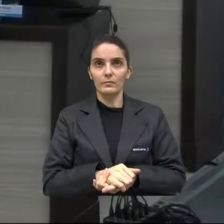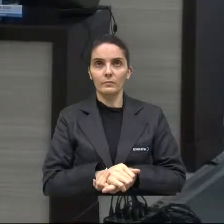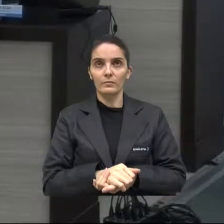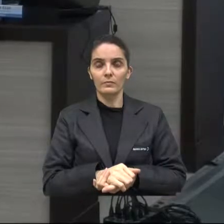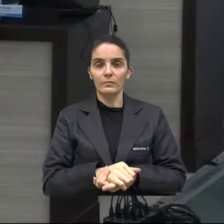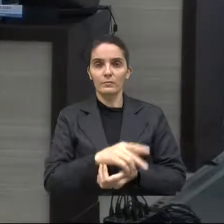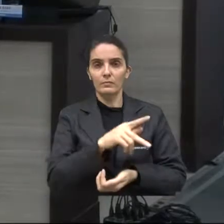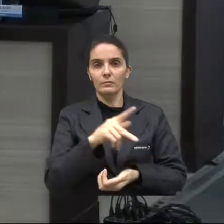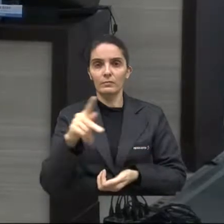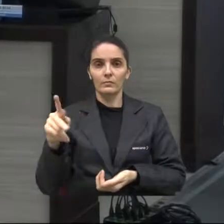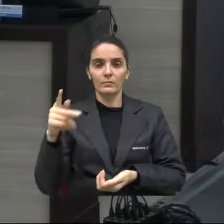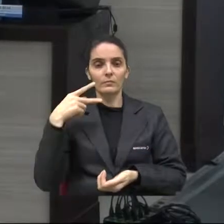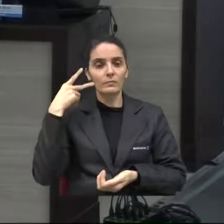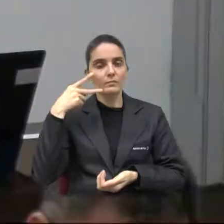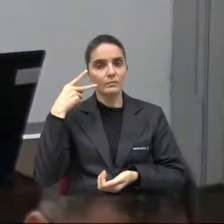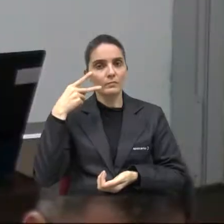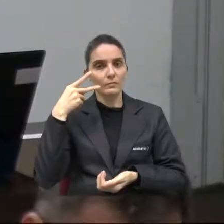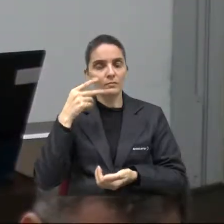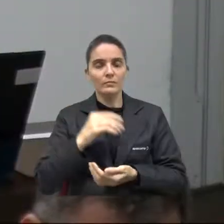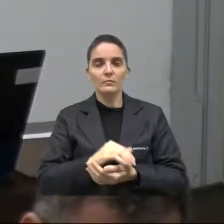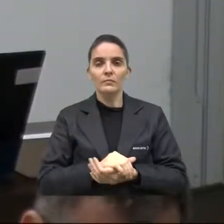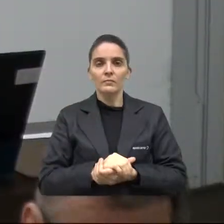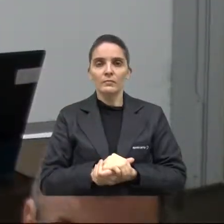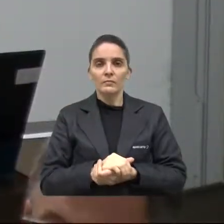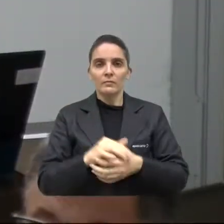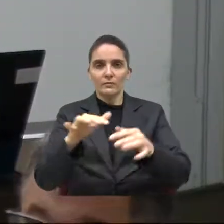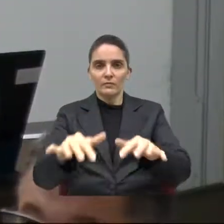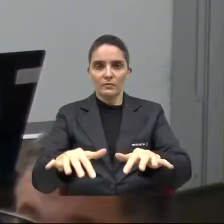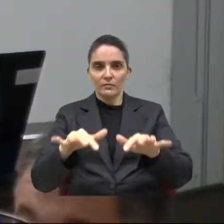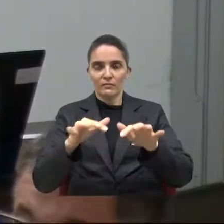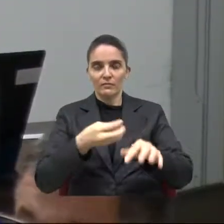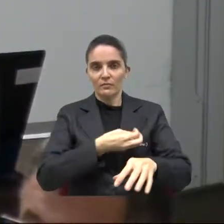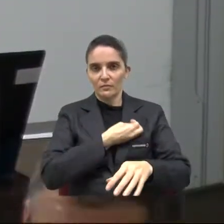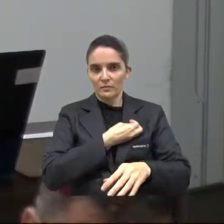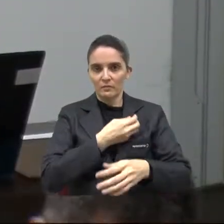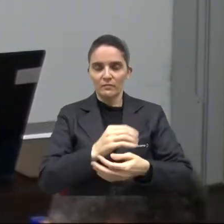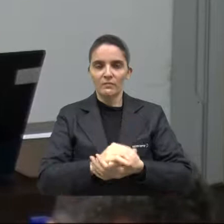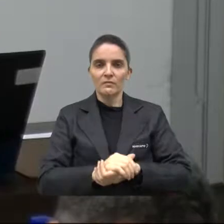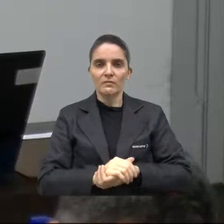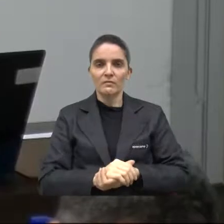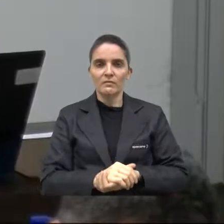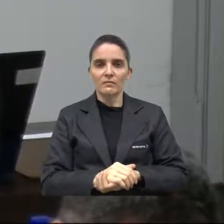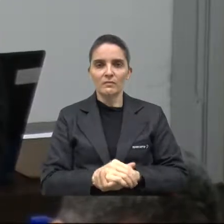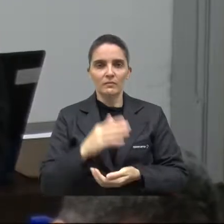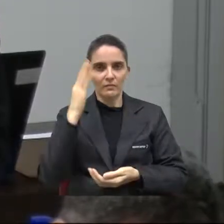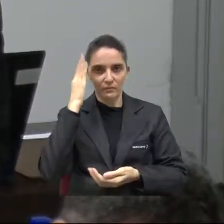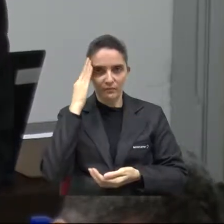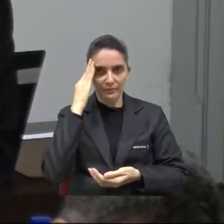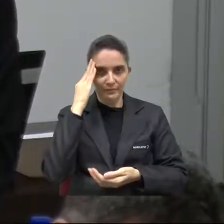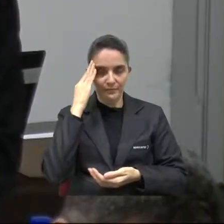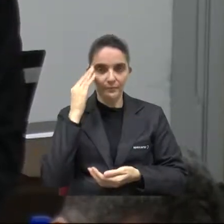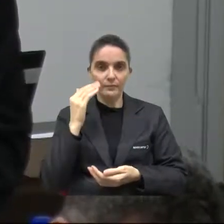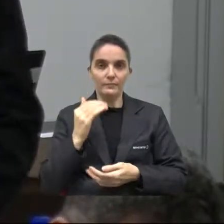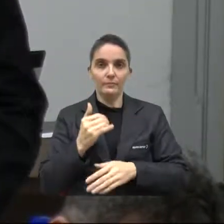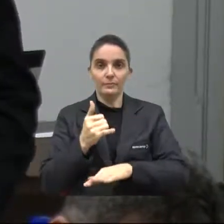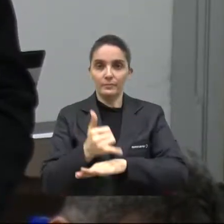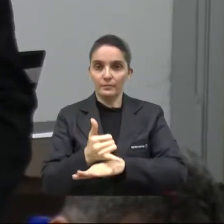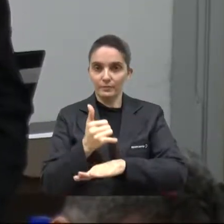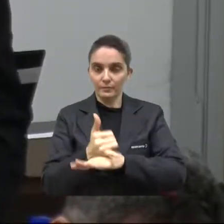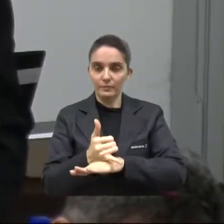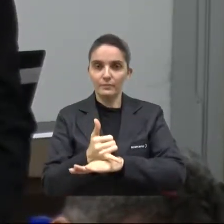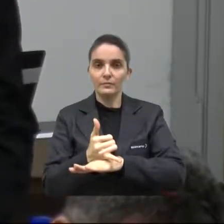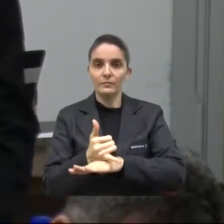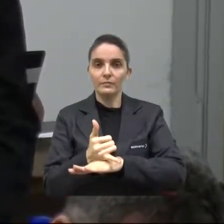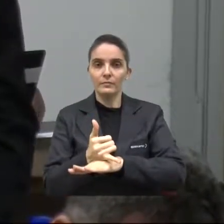Senhor presidente, nobres pares, público presente, nós sabemos que o metal